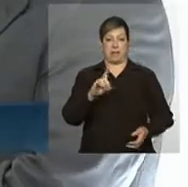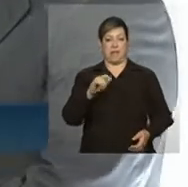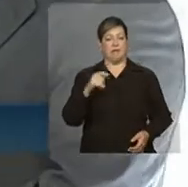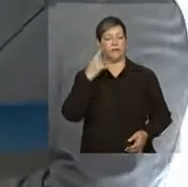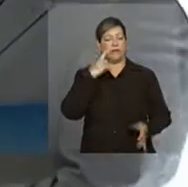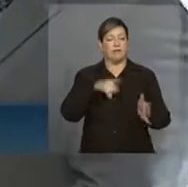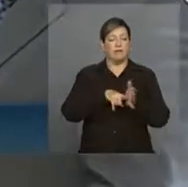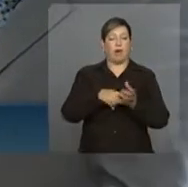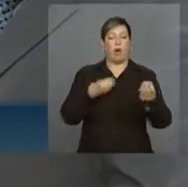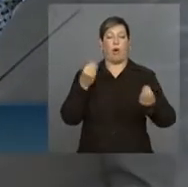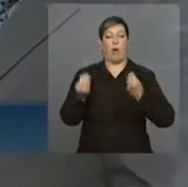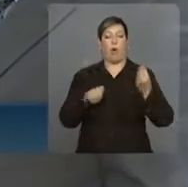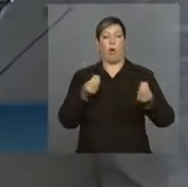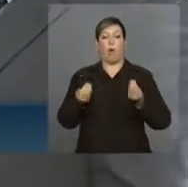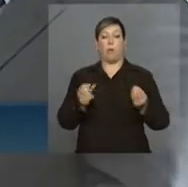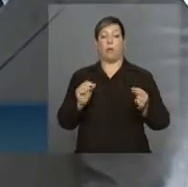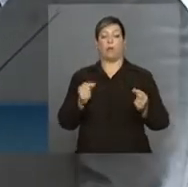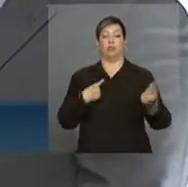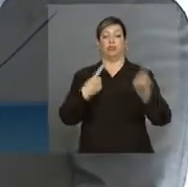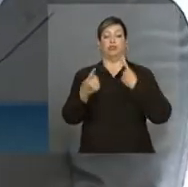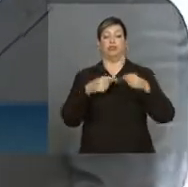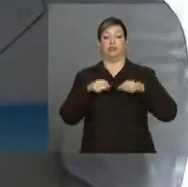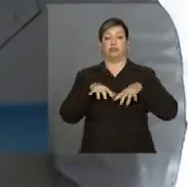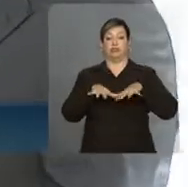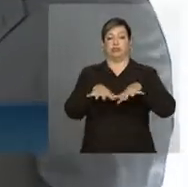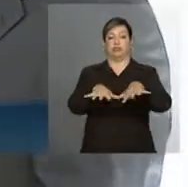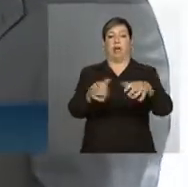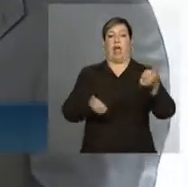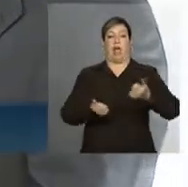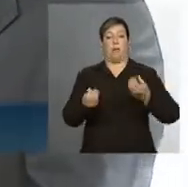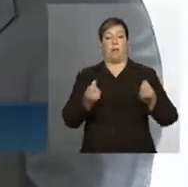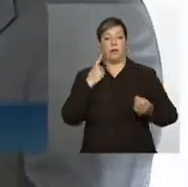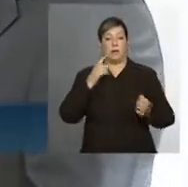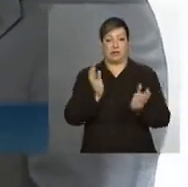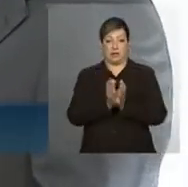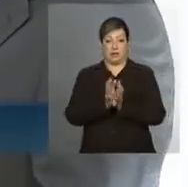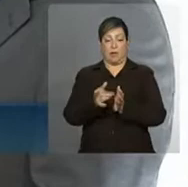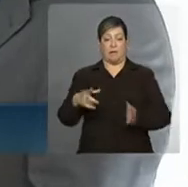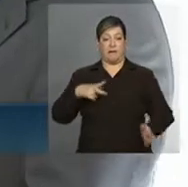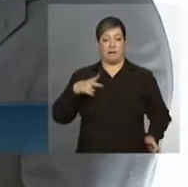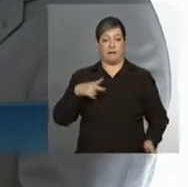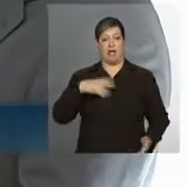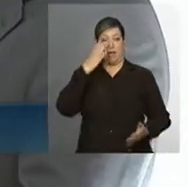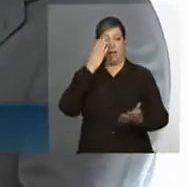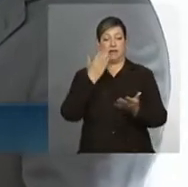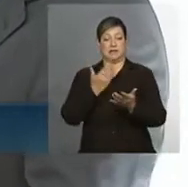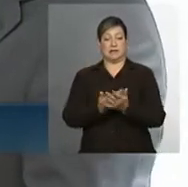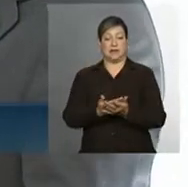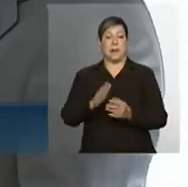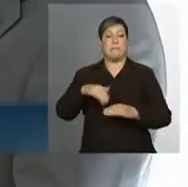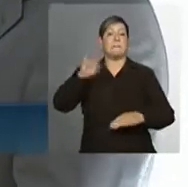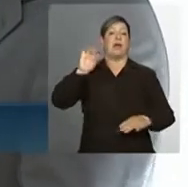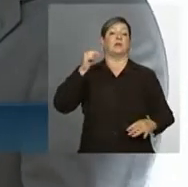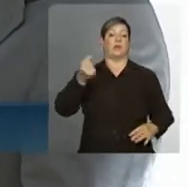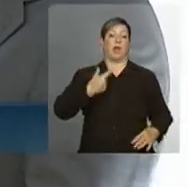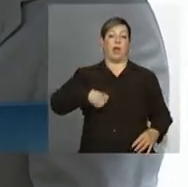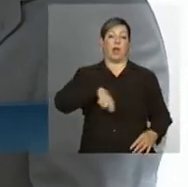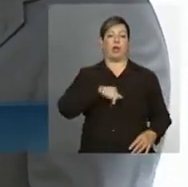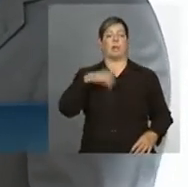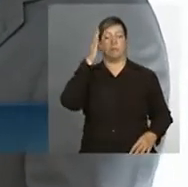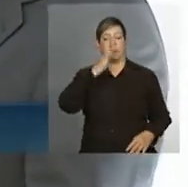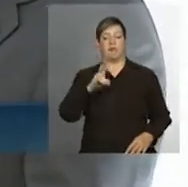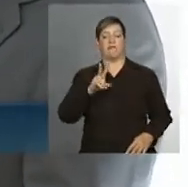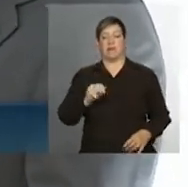avaliamos uma demanda de tráfego. O setor privado acredita, mais do que nós ainda, presidente, que o Brasil